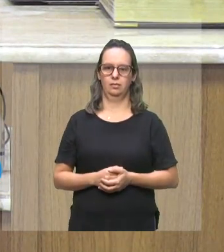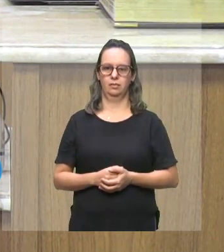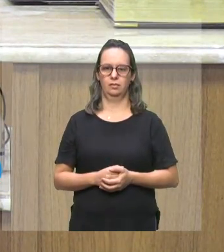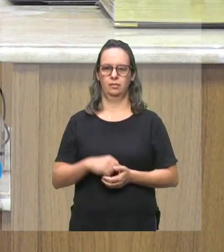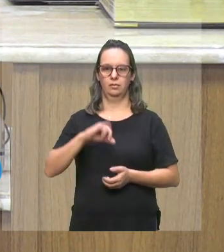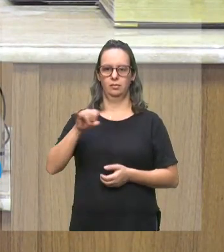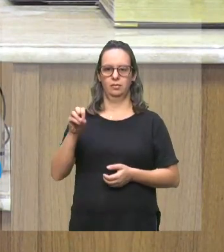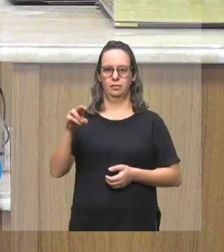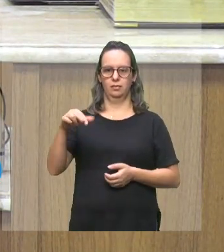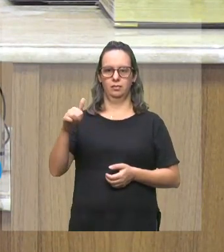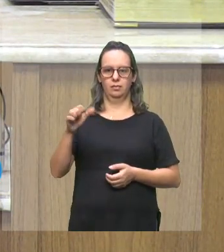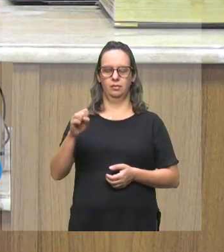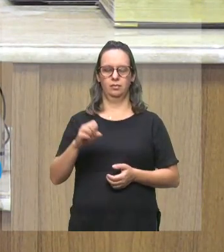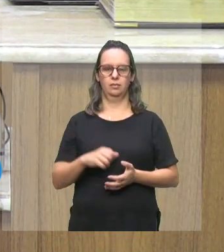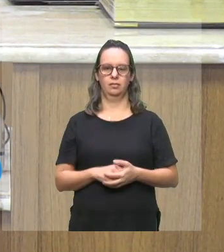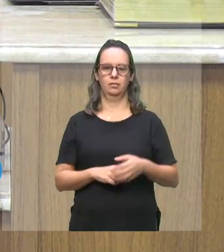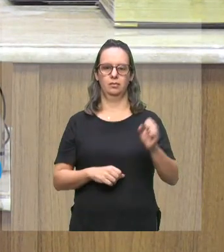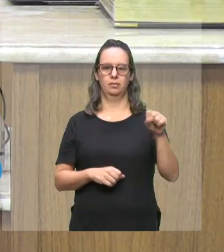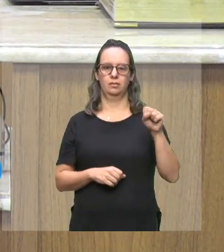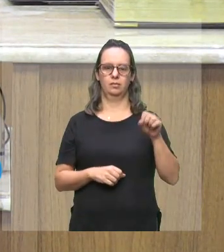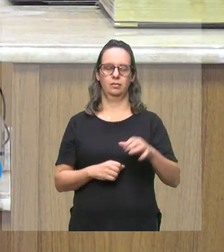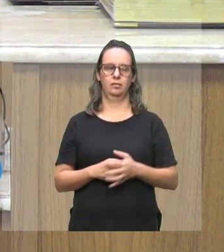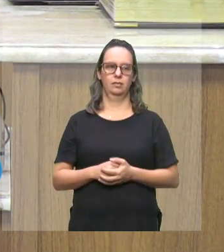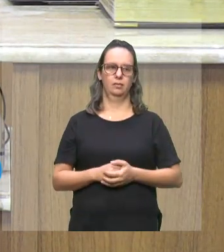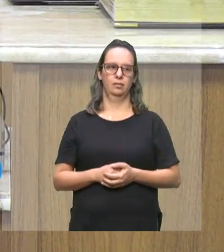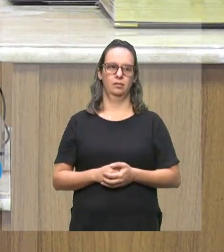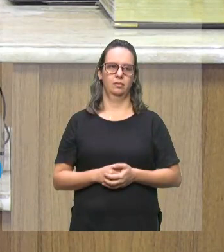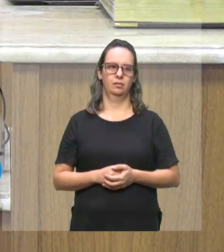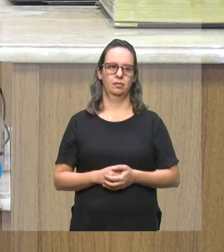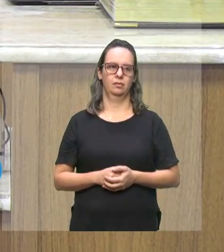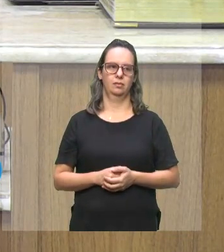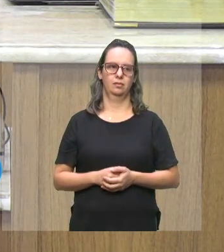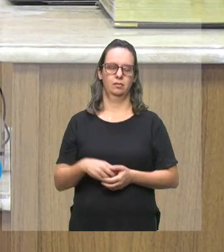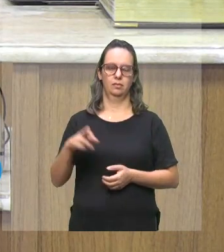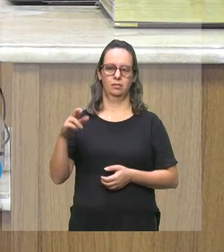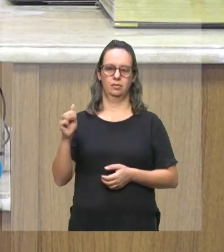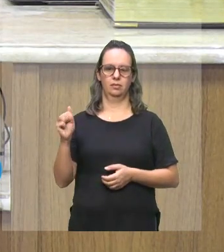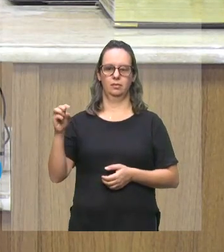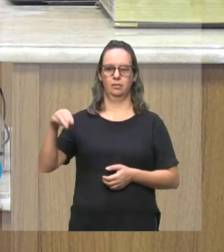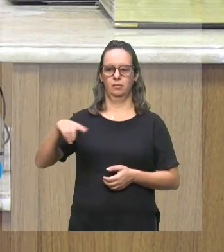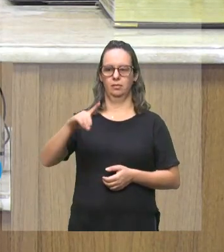Jonas Campos. Jonas Campos vota sim. Ramon vota sim.